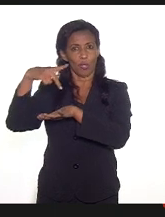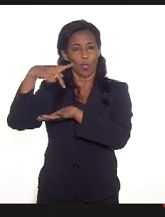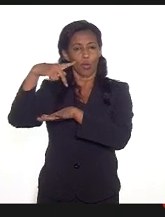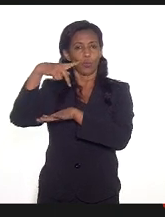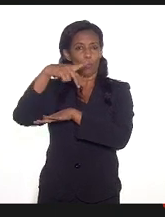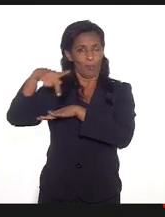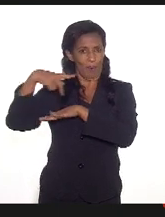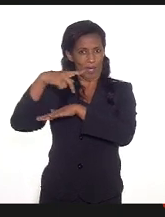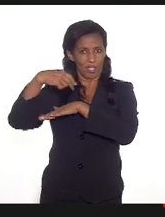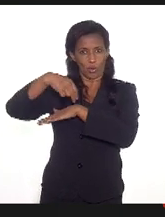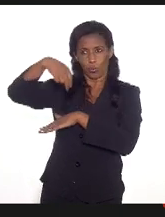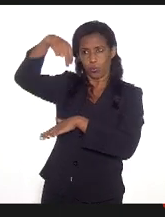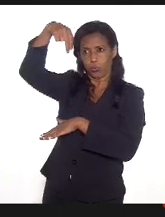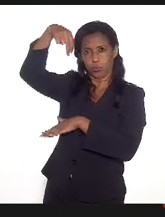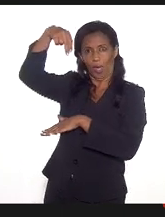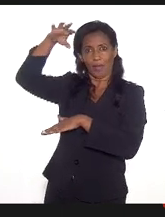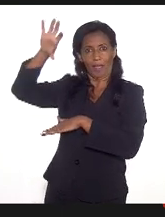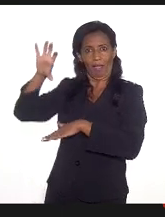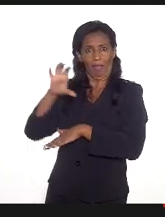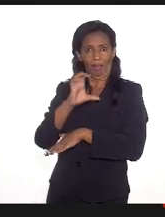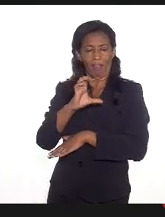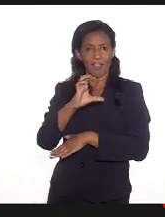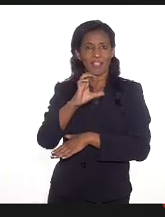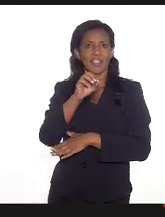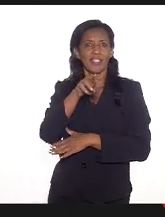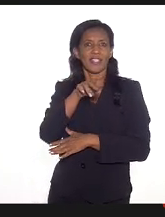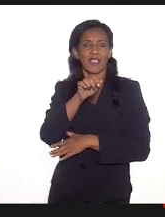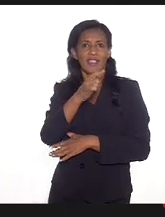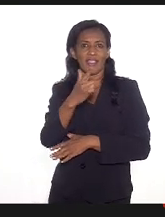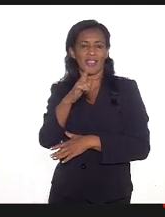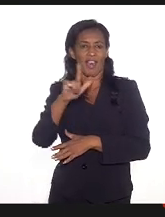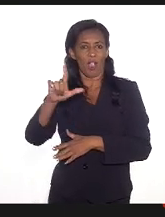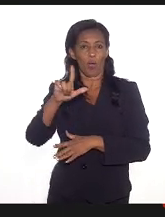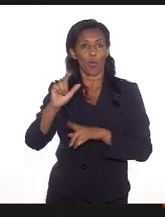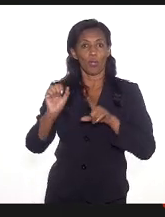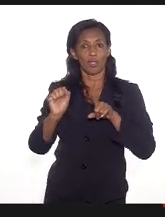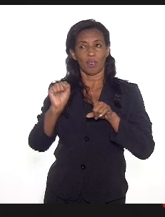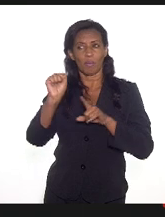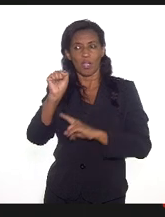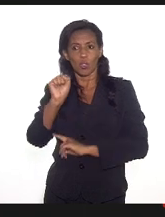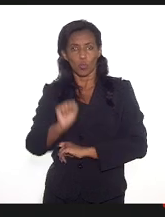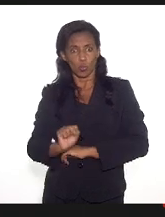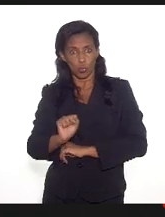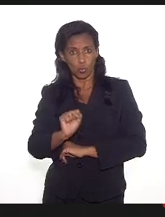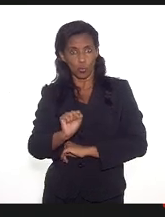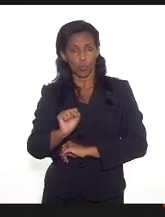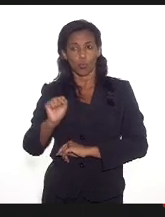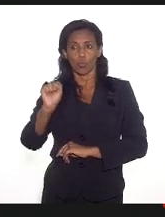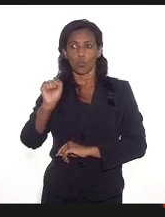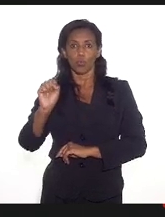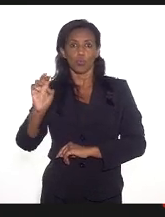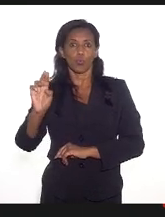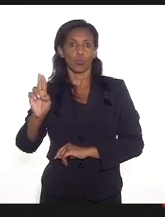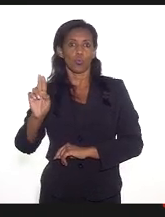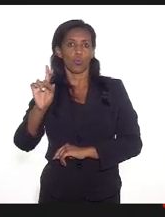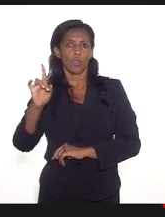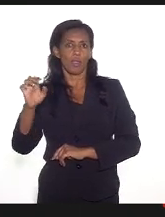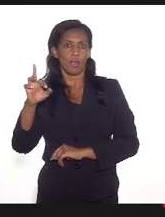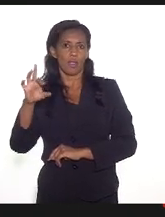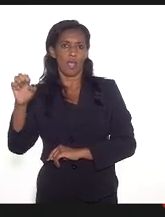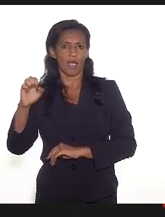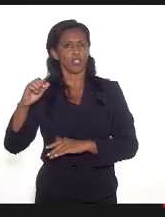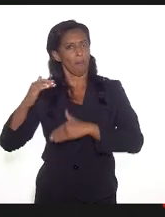a região central do país e com o sudeste, sul-sudeste do Brasil, industrialmente